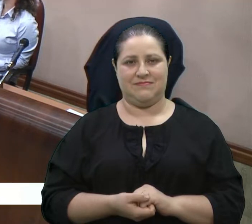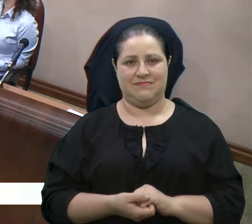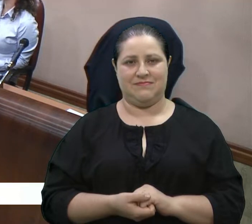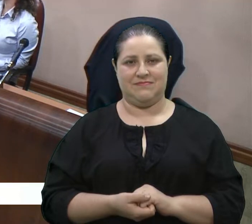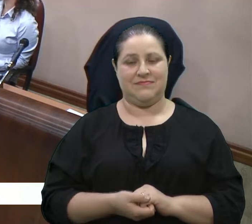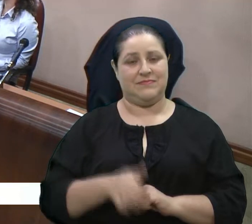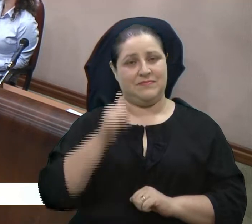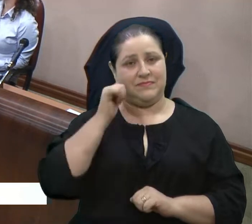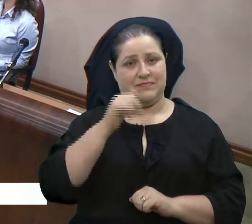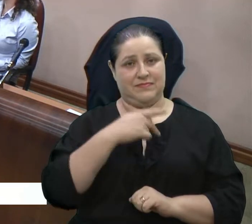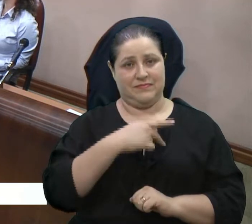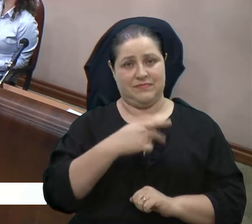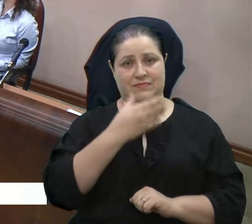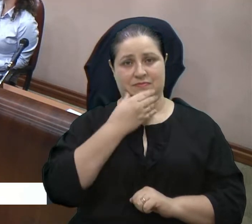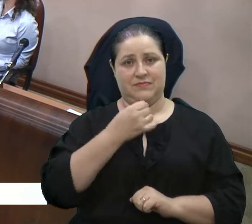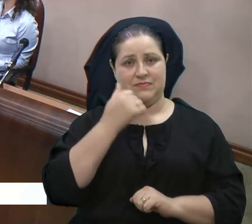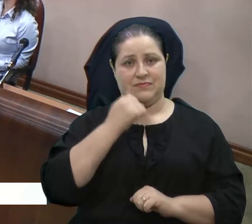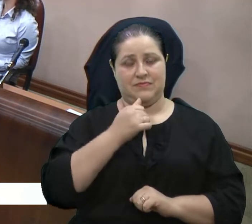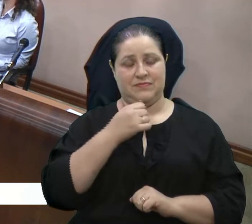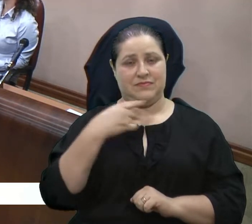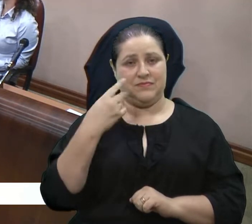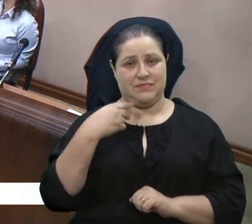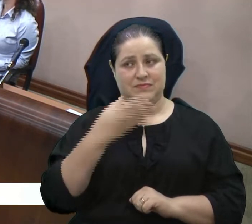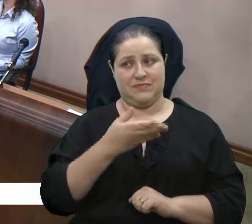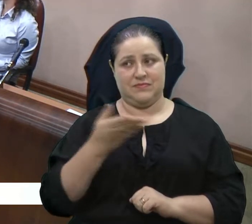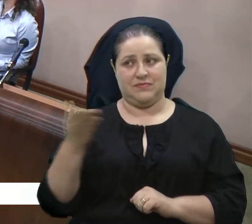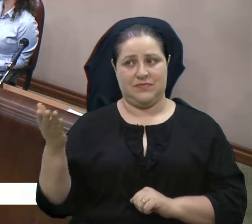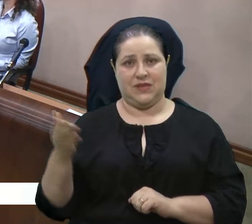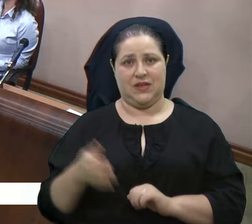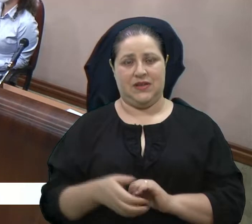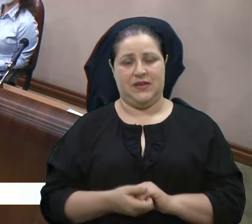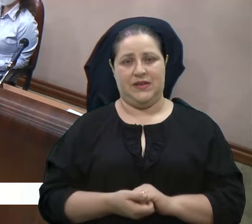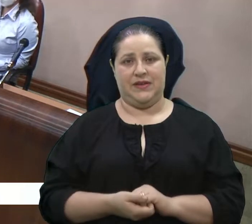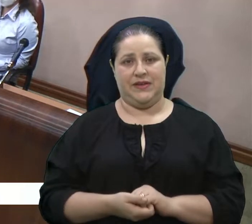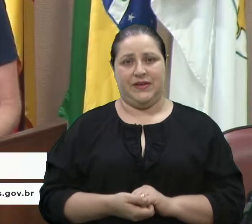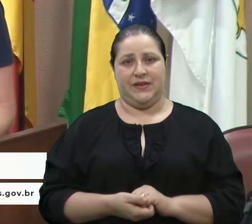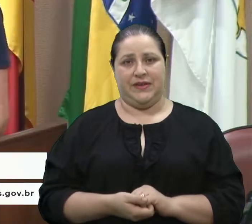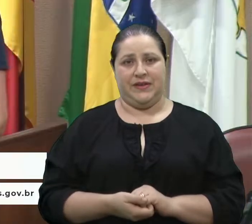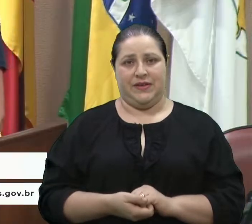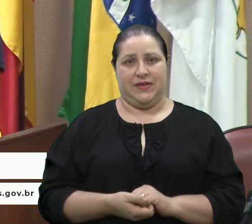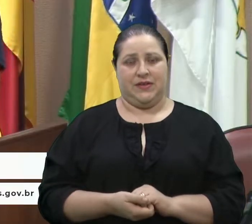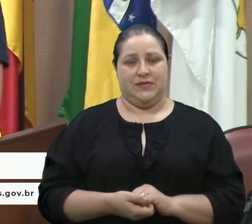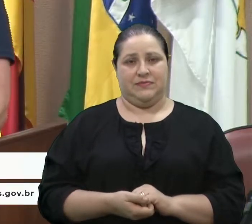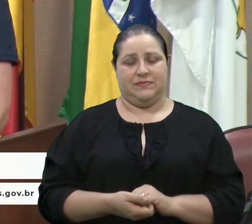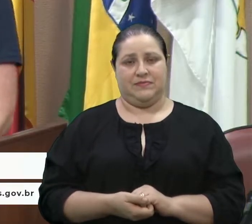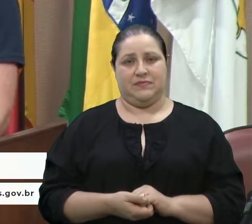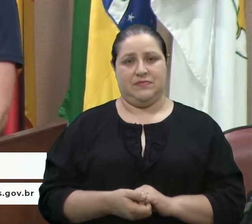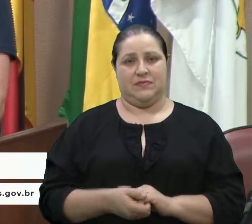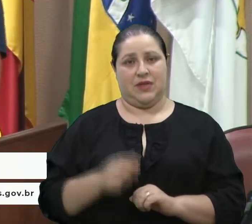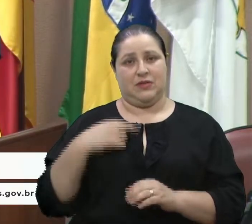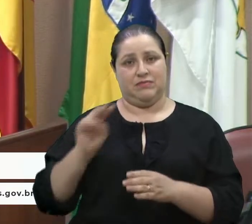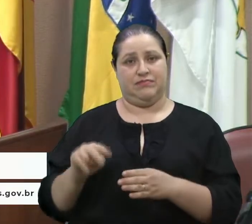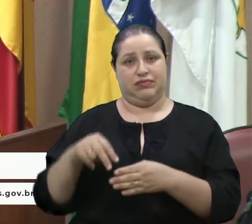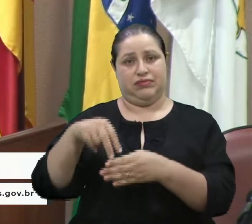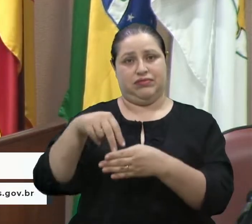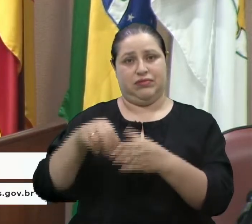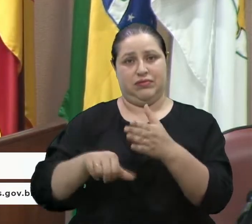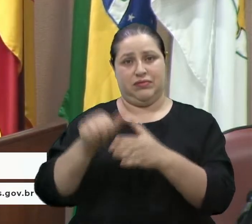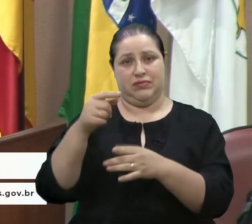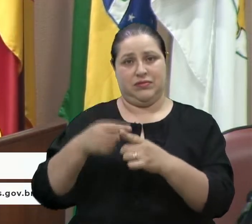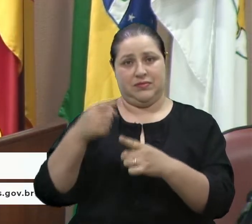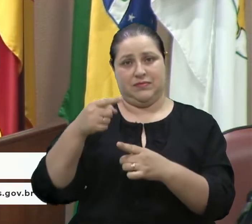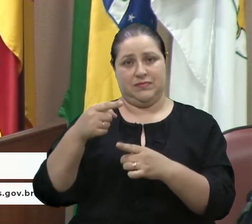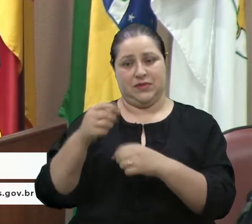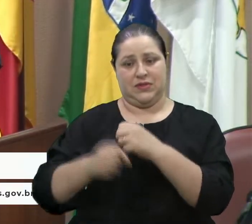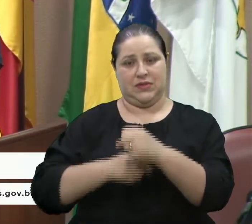Senhora presidente, senhores e senhoras vereadoras, subo essa tribuna pela primeira vez nesse ano